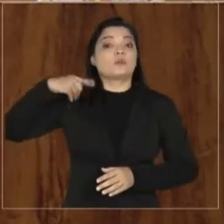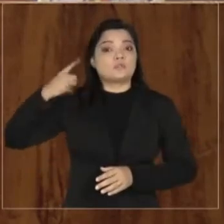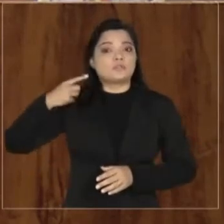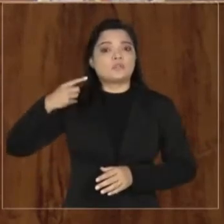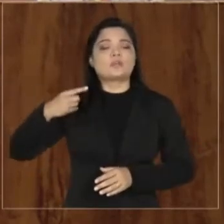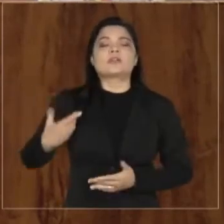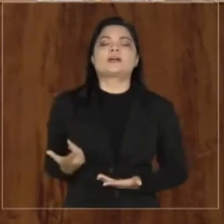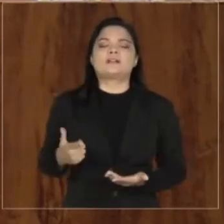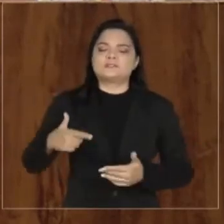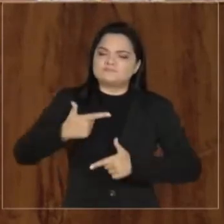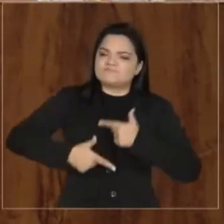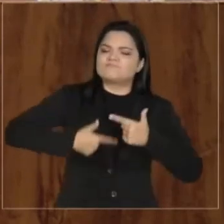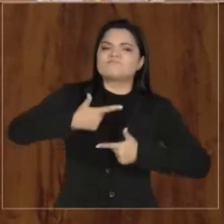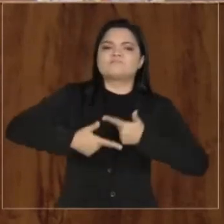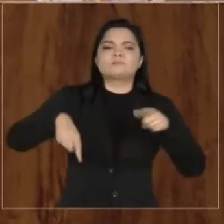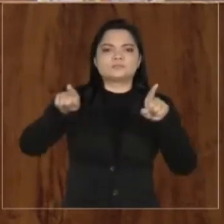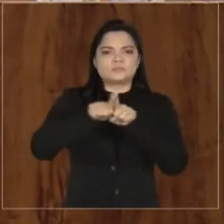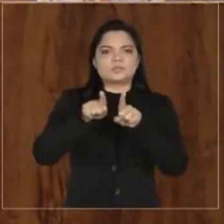atuam permanentemente,